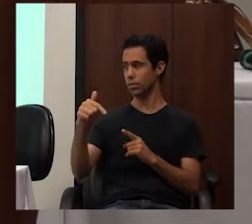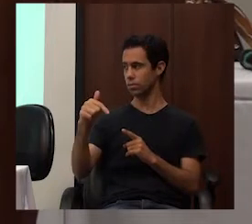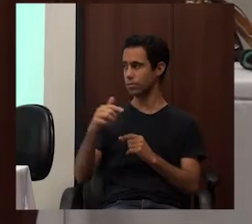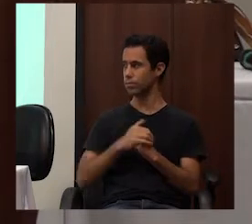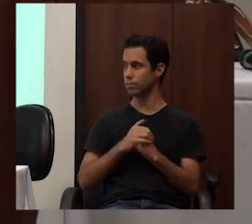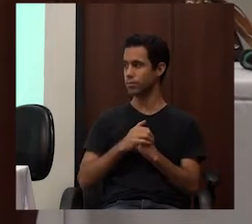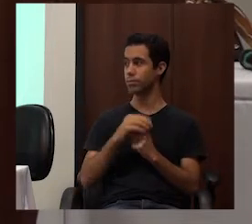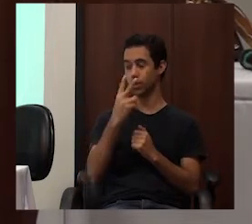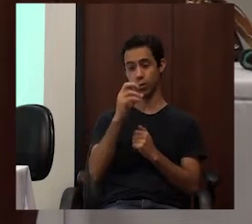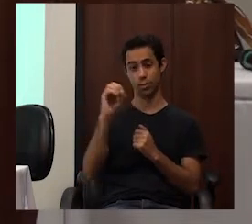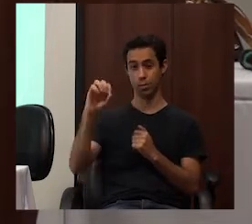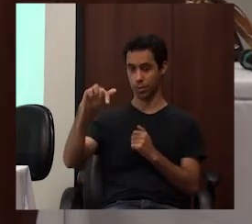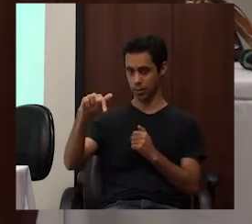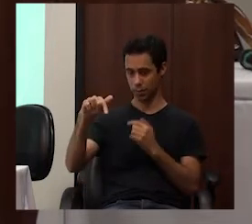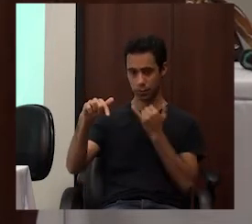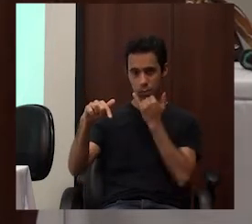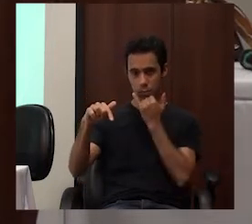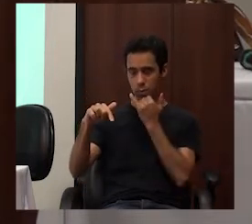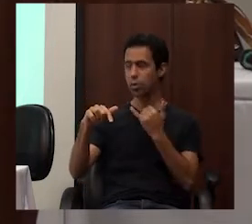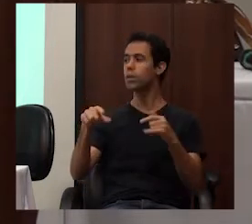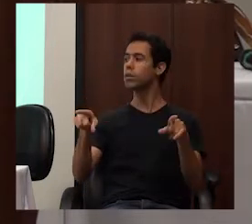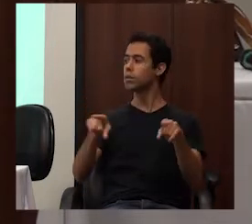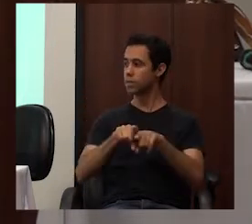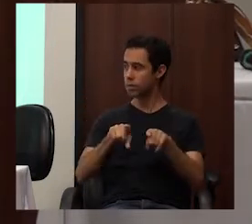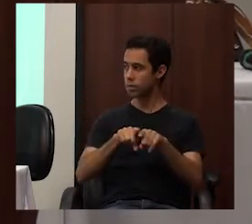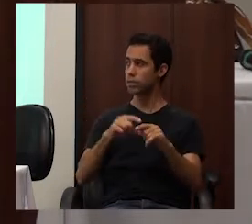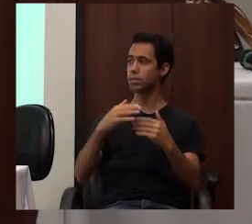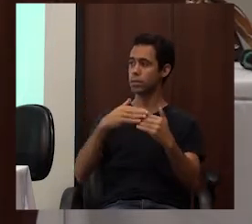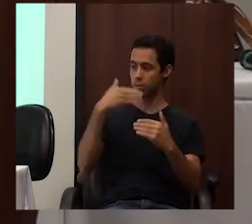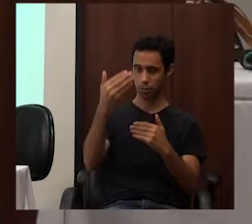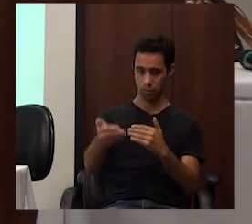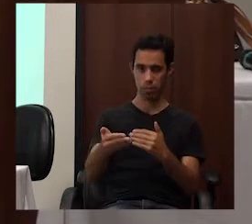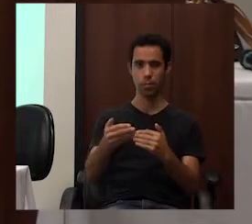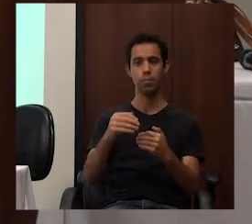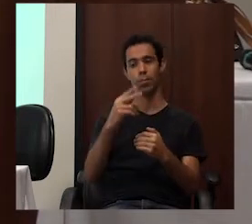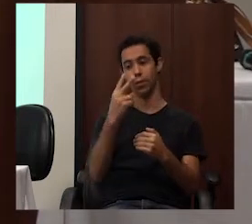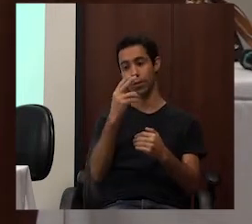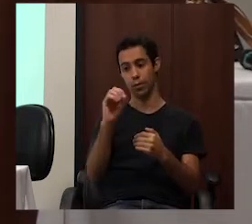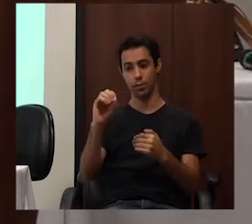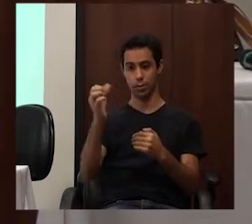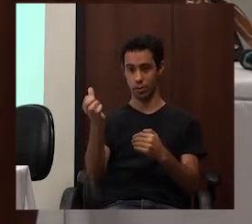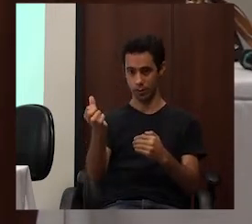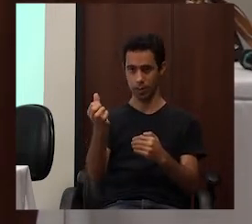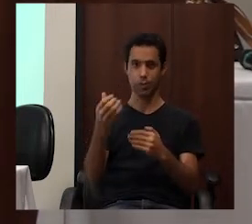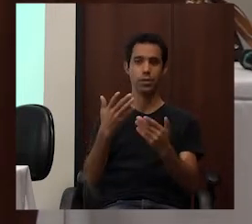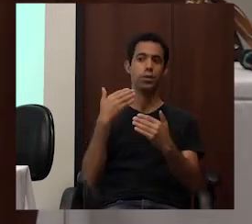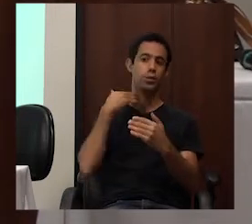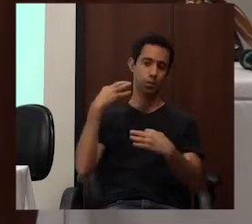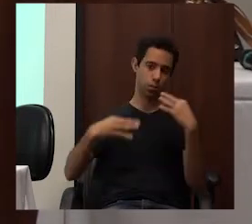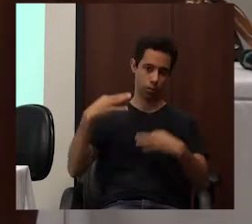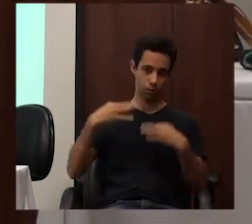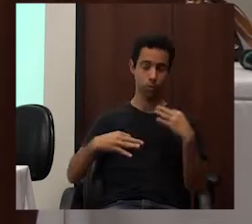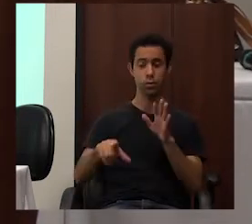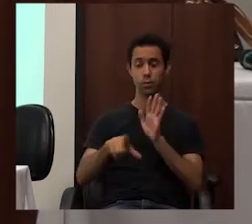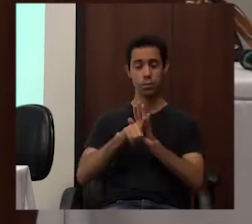ação coletiva foi ajuizado em 2000, transitou em julgado em 2006, não menciona nenhuma dessas